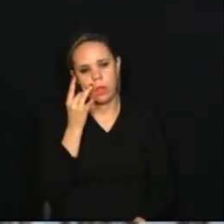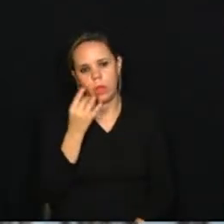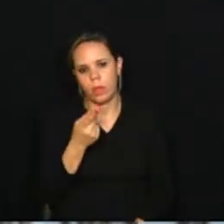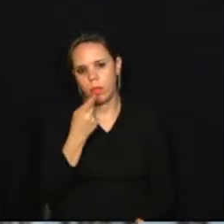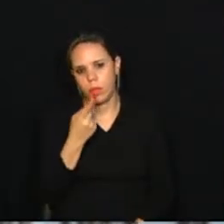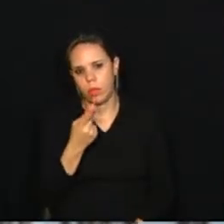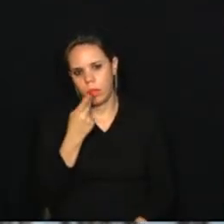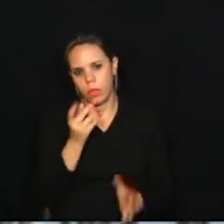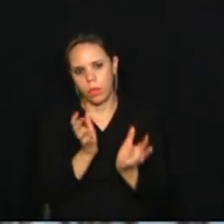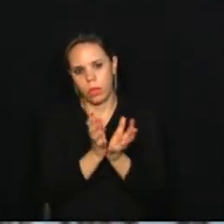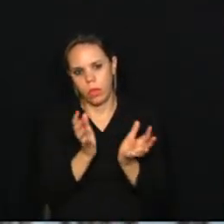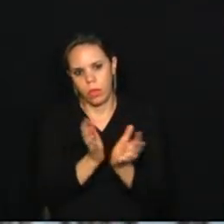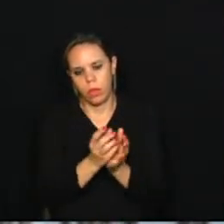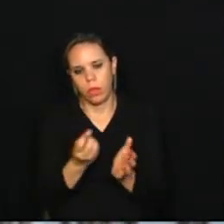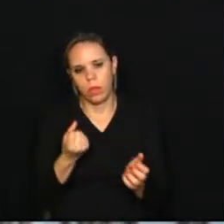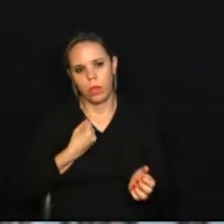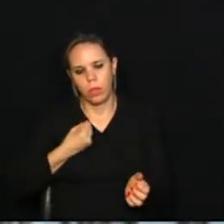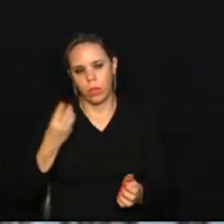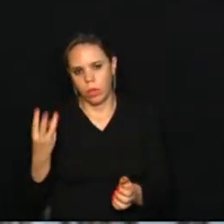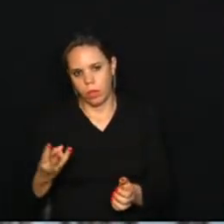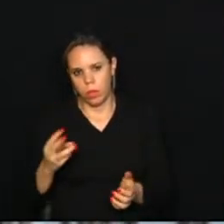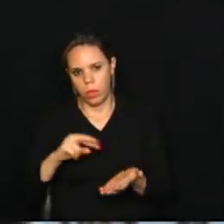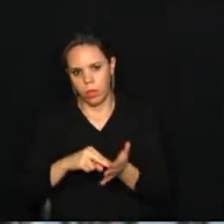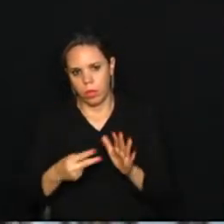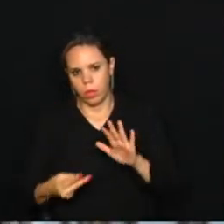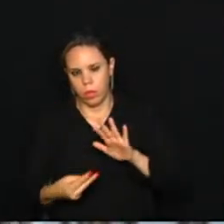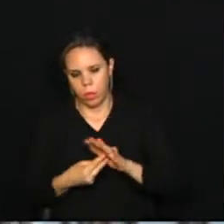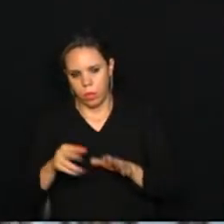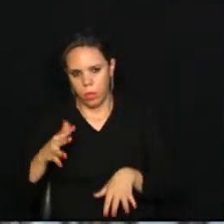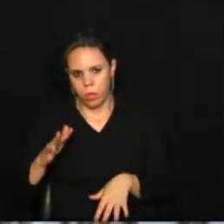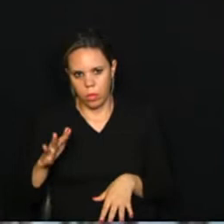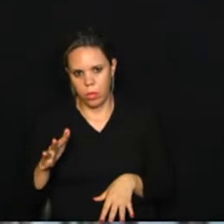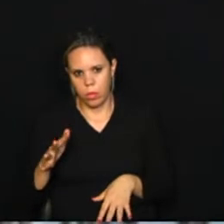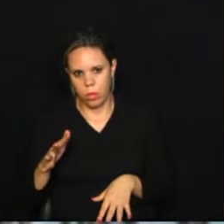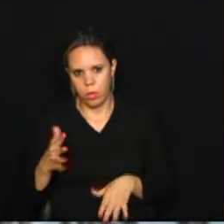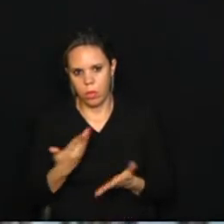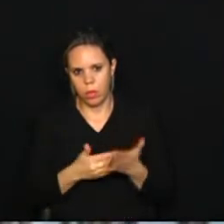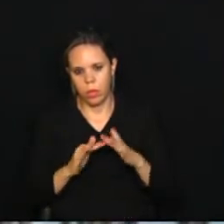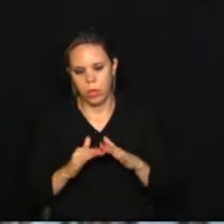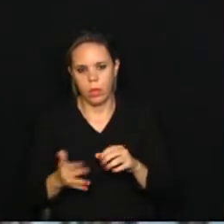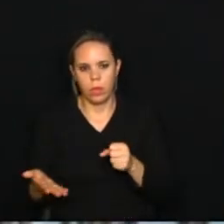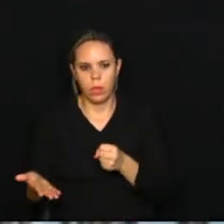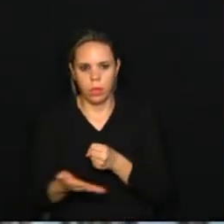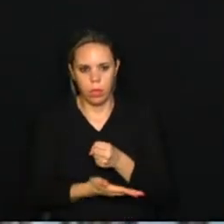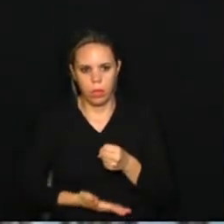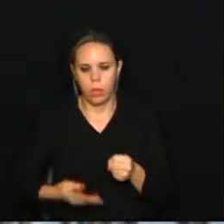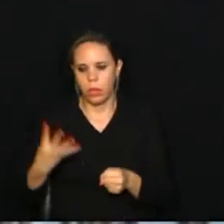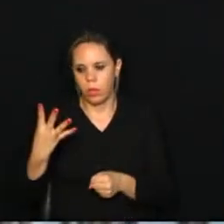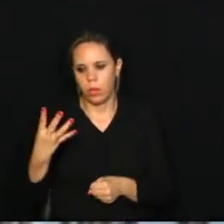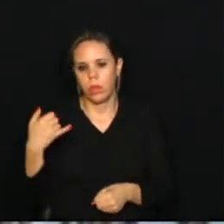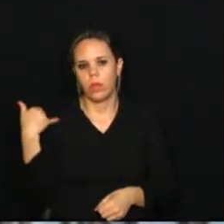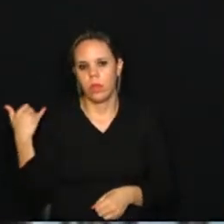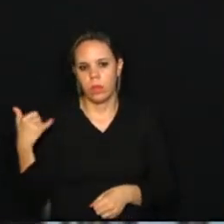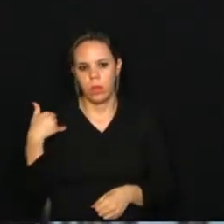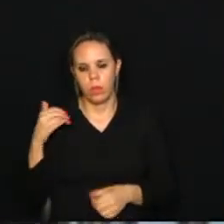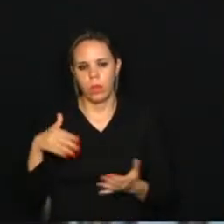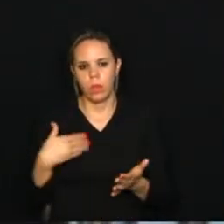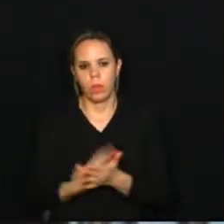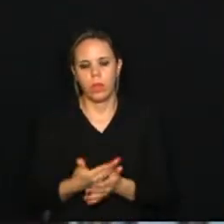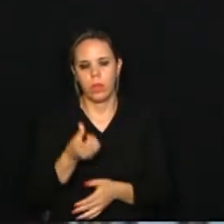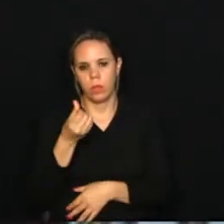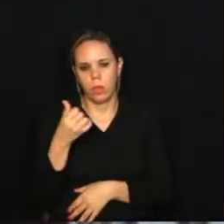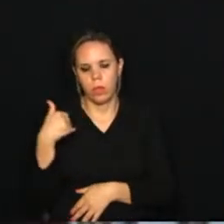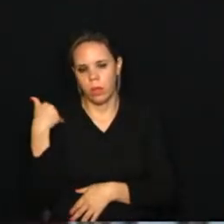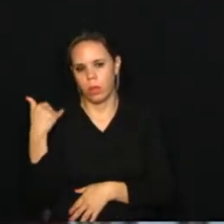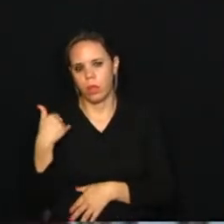de agrupamento 3, que é mais ou menos a pré-escola, a partir dos 4 anos até completar